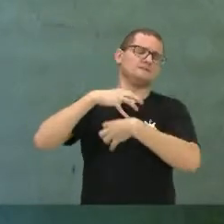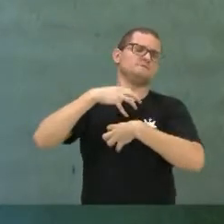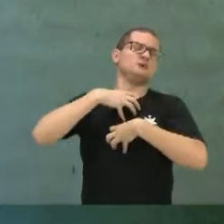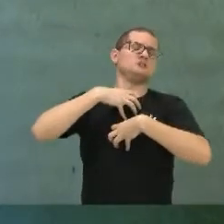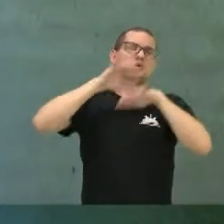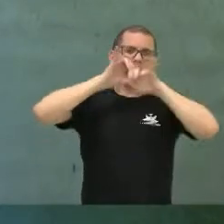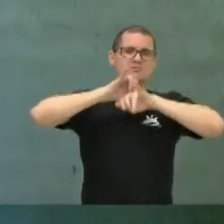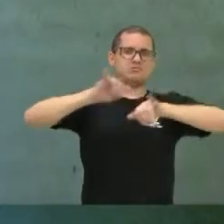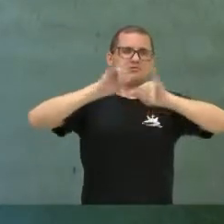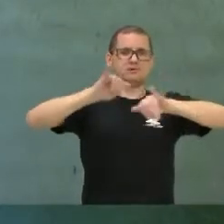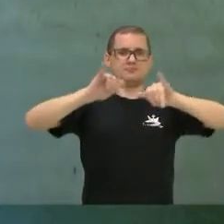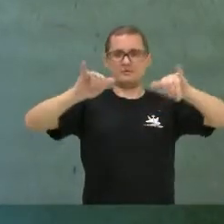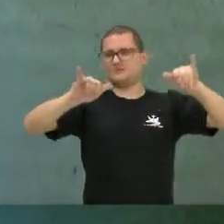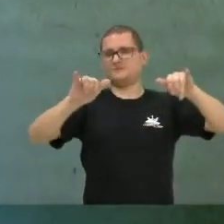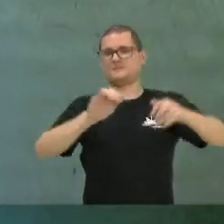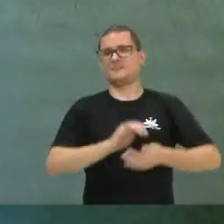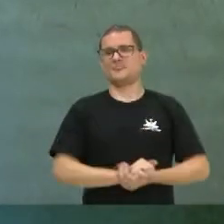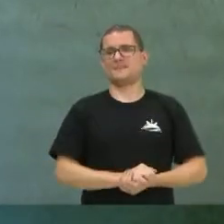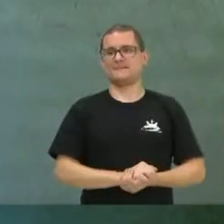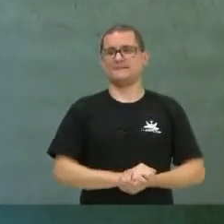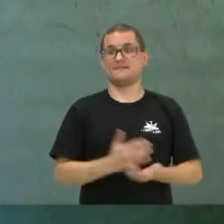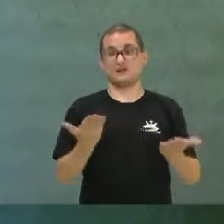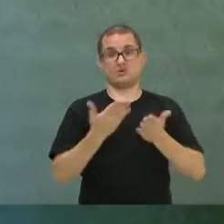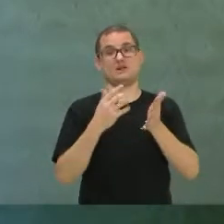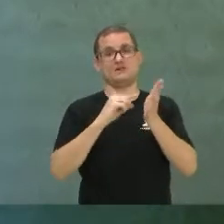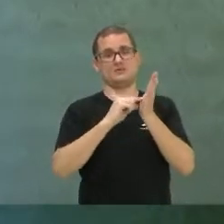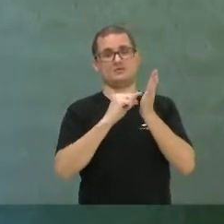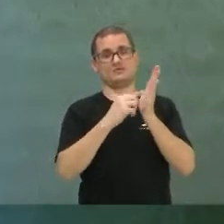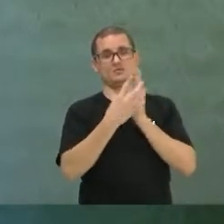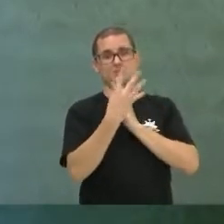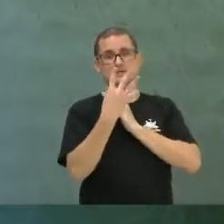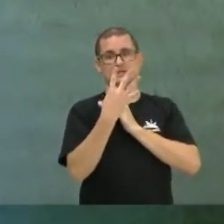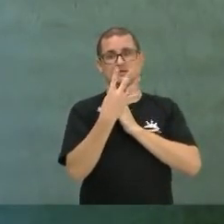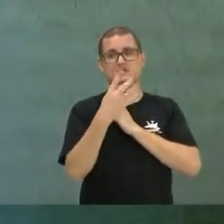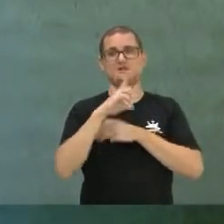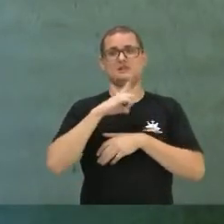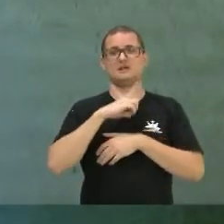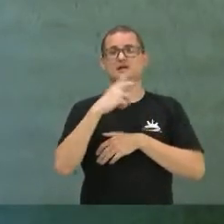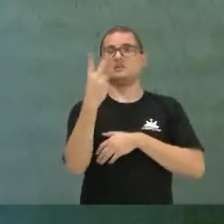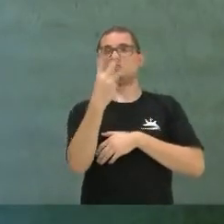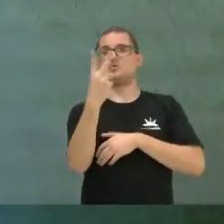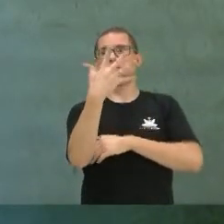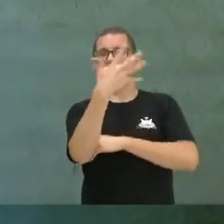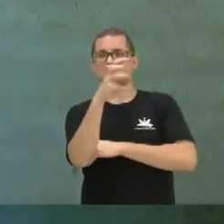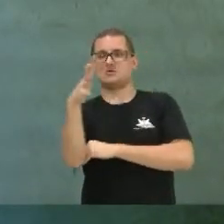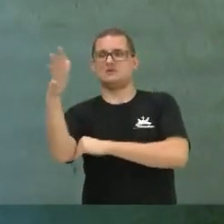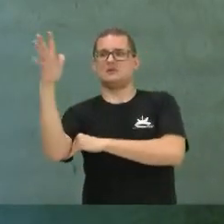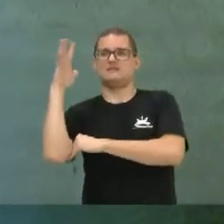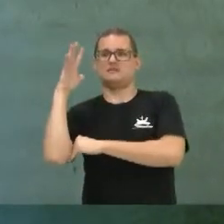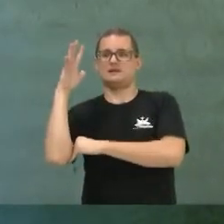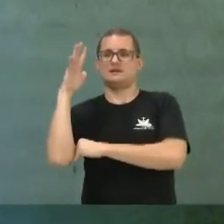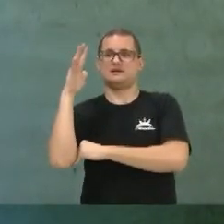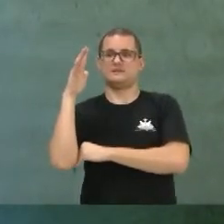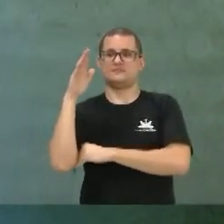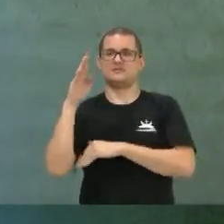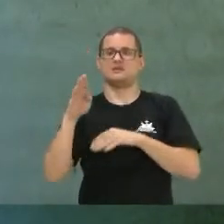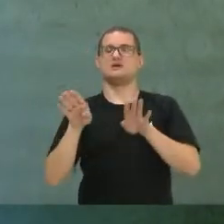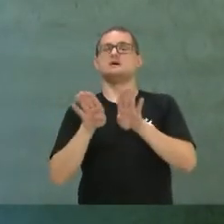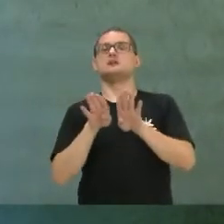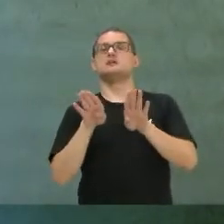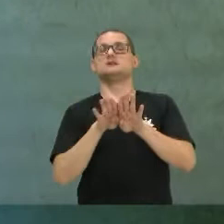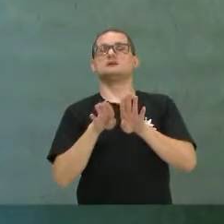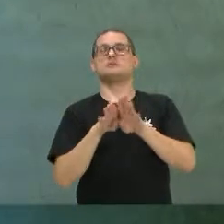passa o versículo 4 aqui estão as duas oliveiras imagens o povo de israel